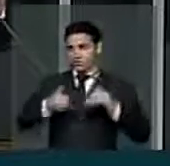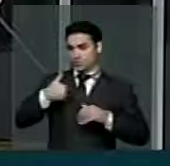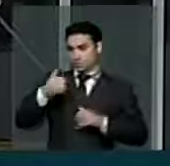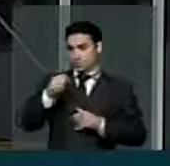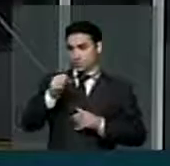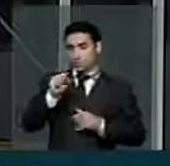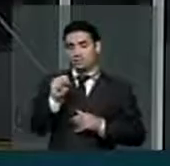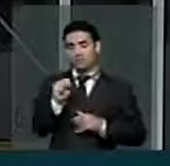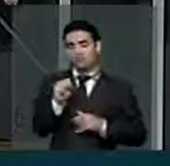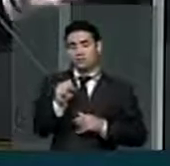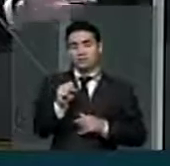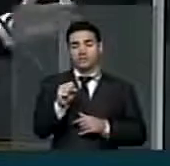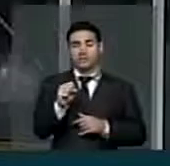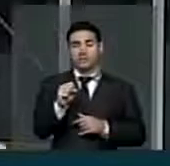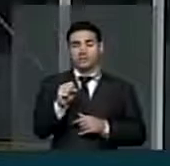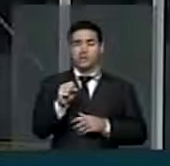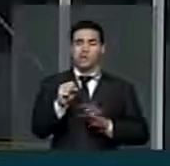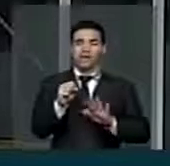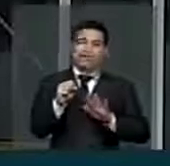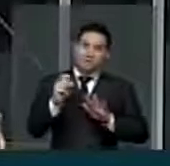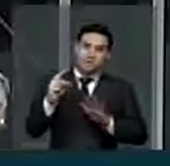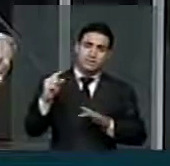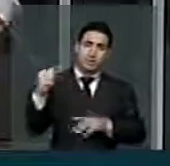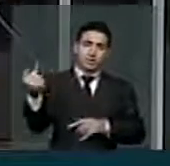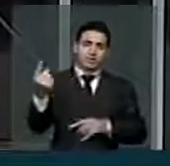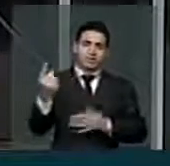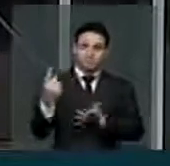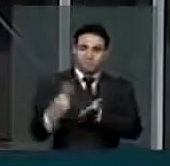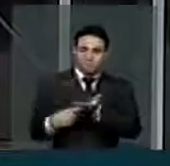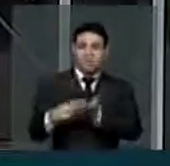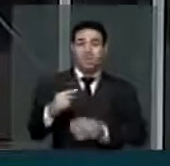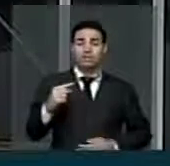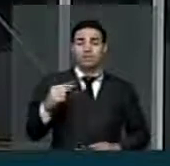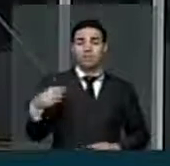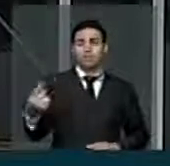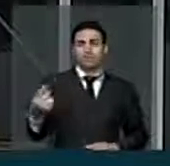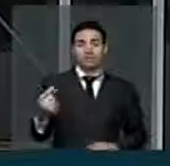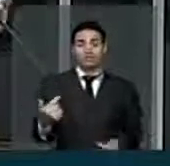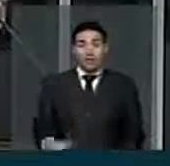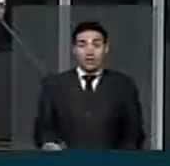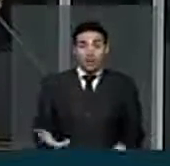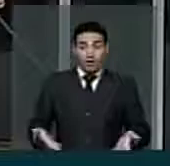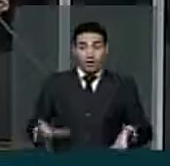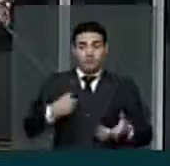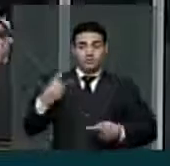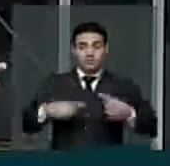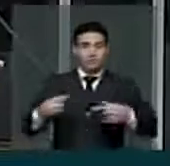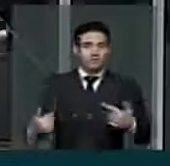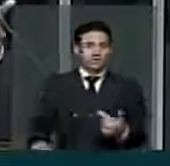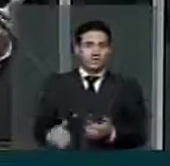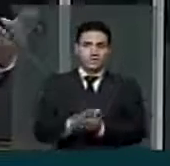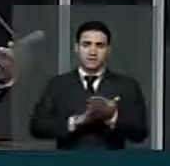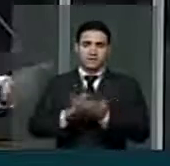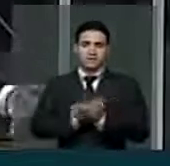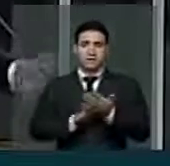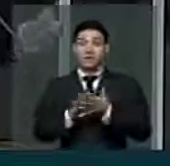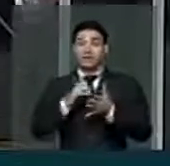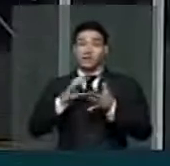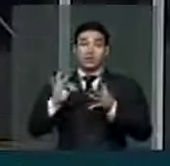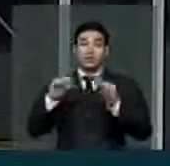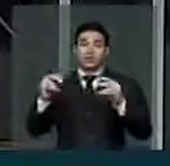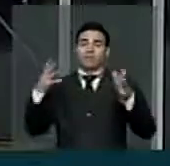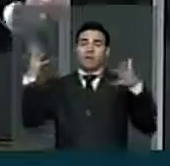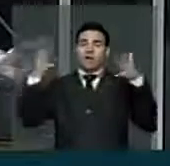sendo colocado de lado, sendo discutido, no entanto, sem que objetivamente